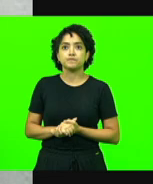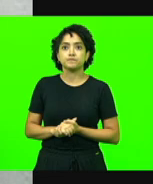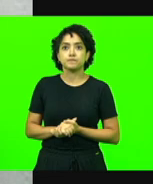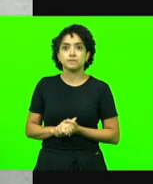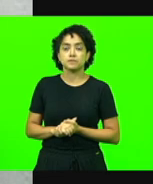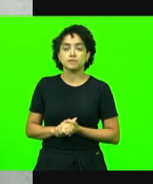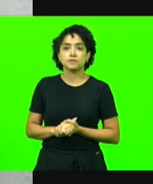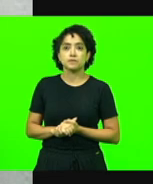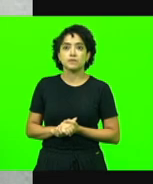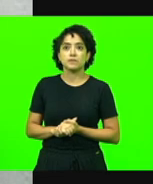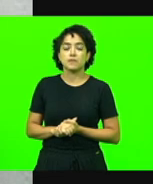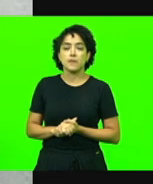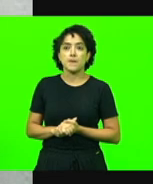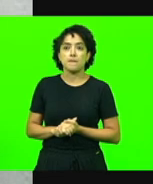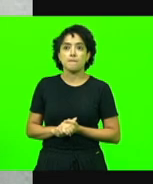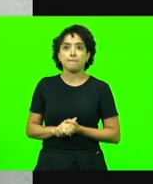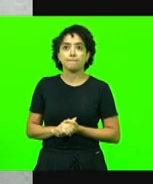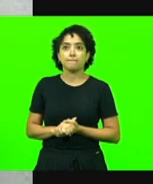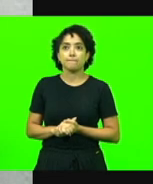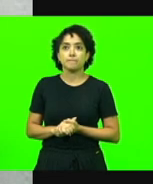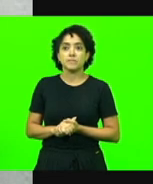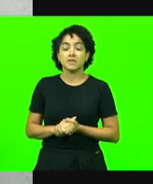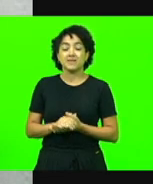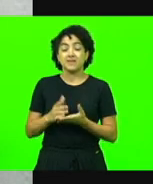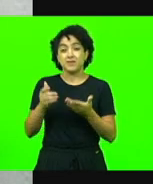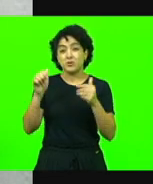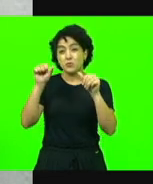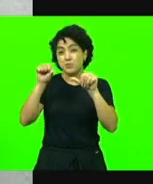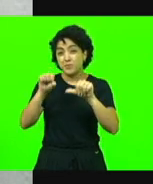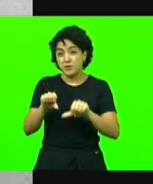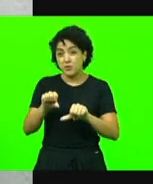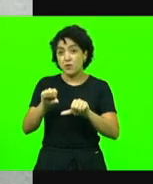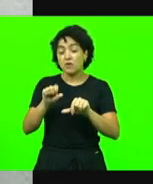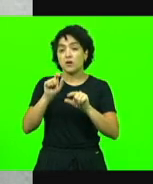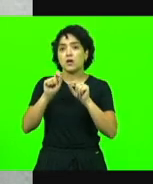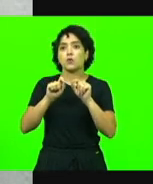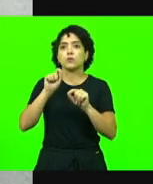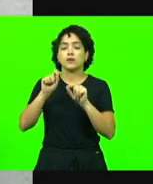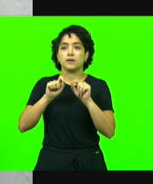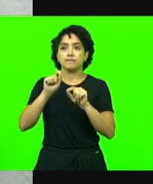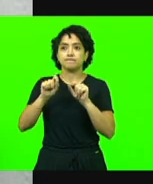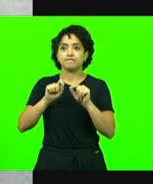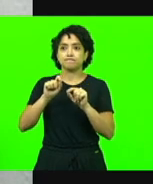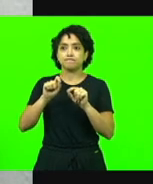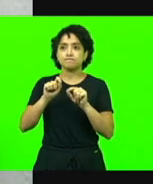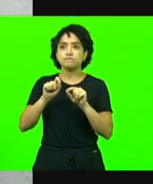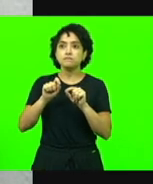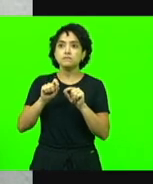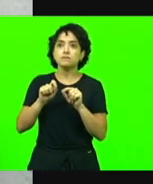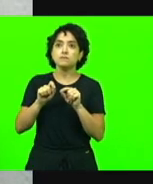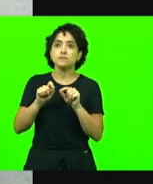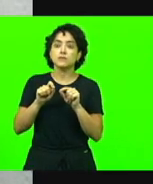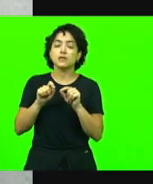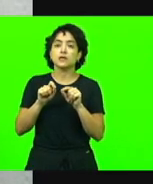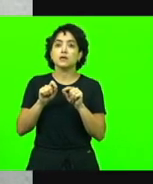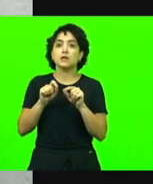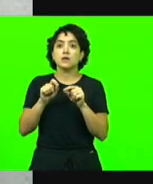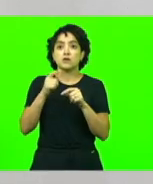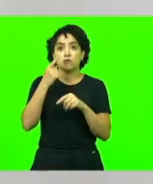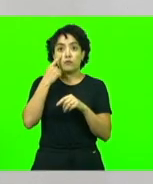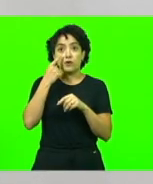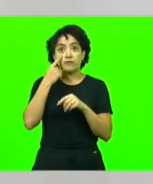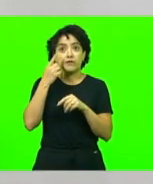Está aí, ó. E o pior de tudo, deputada Ana, foi ver as